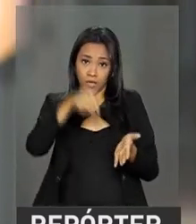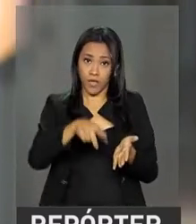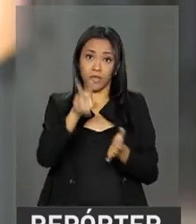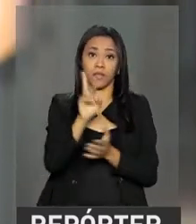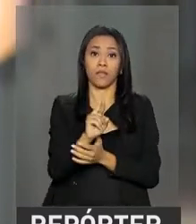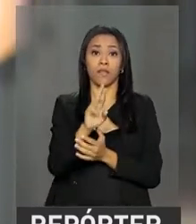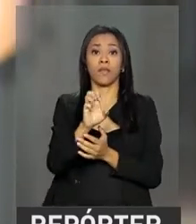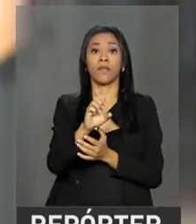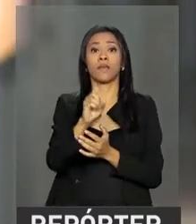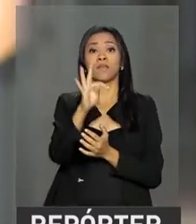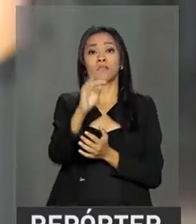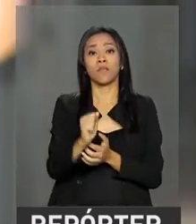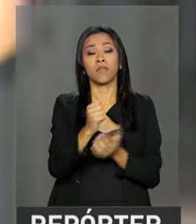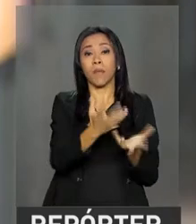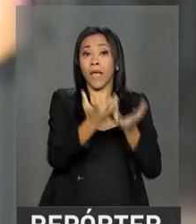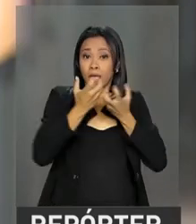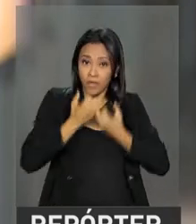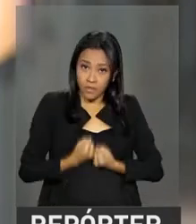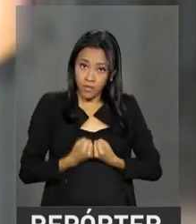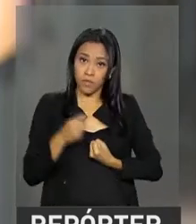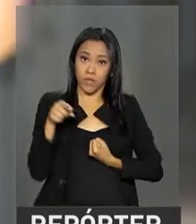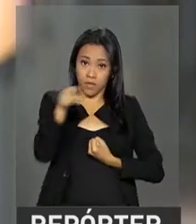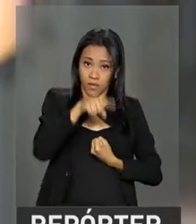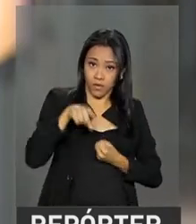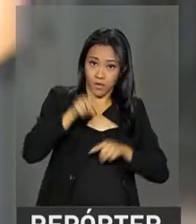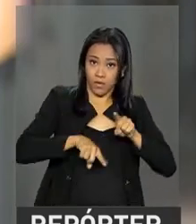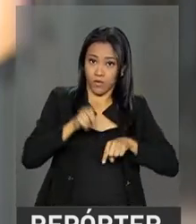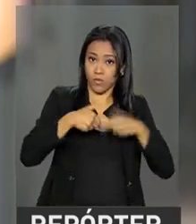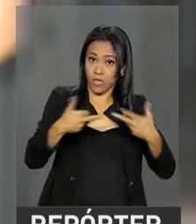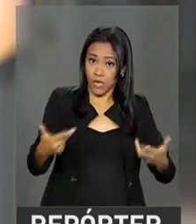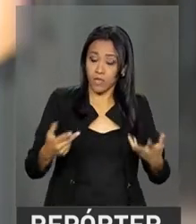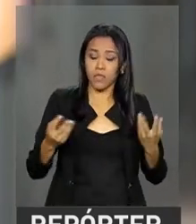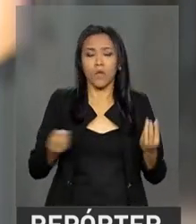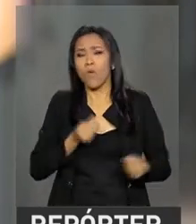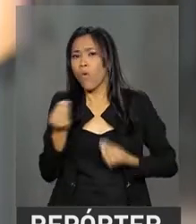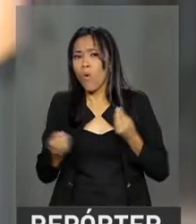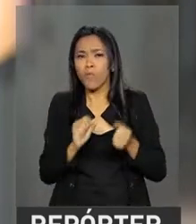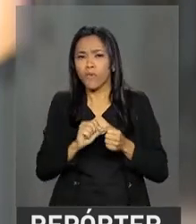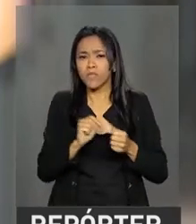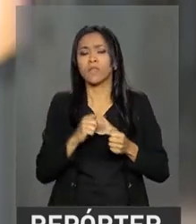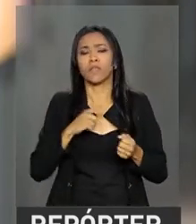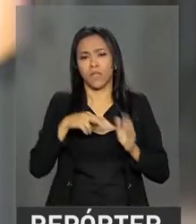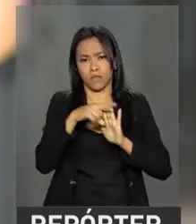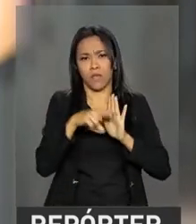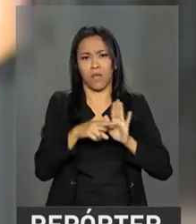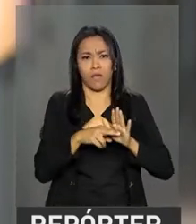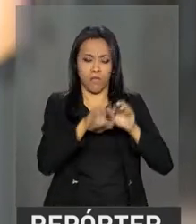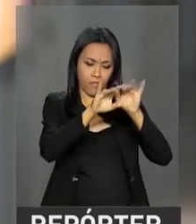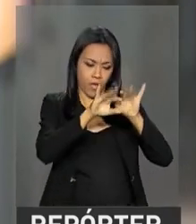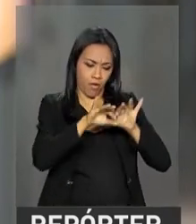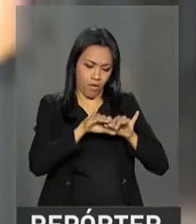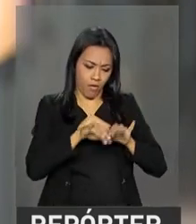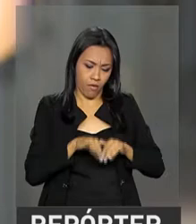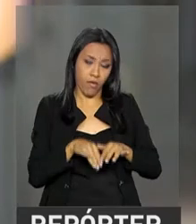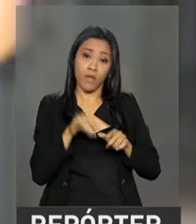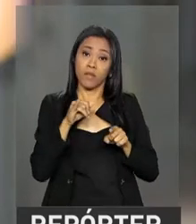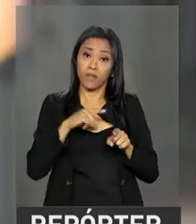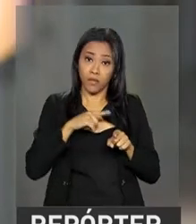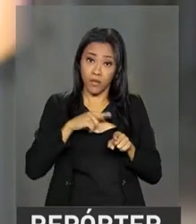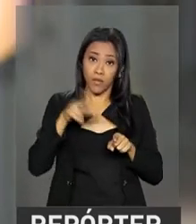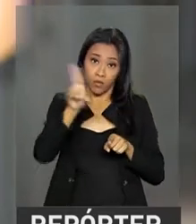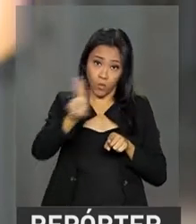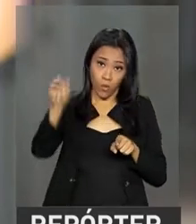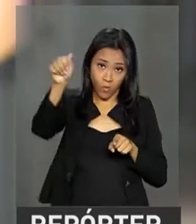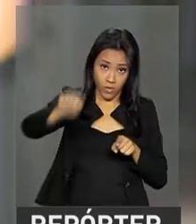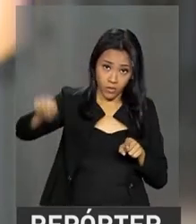receberem os produtos apreendidos para isso devem preencher alguns requisitos entre eles possuir nome